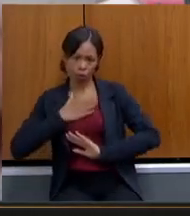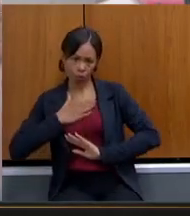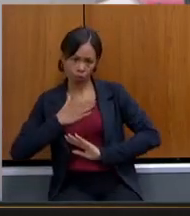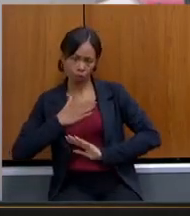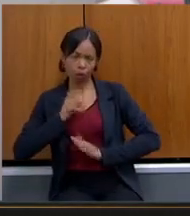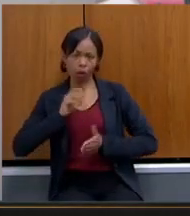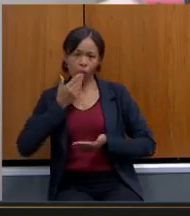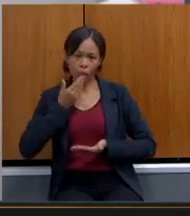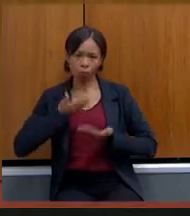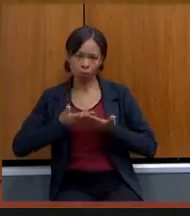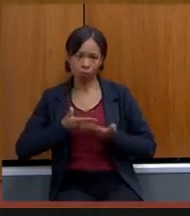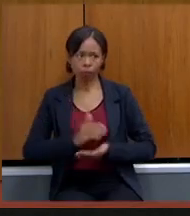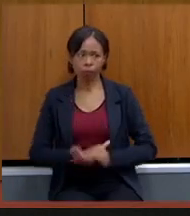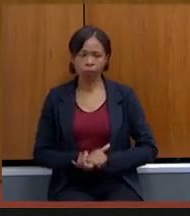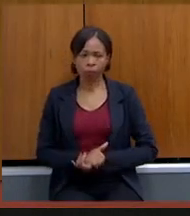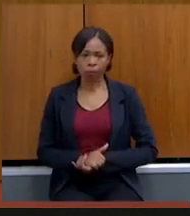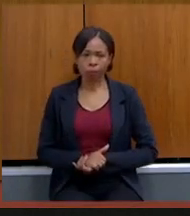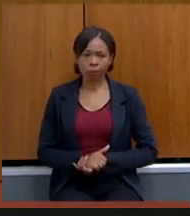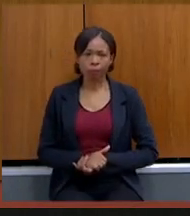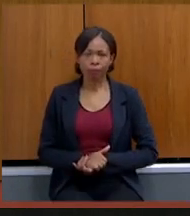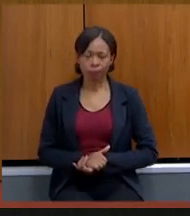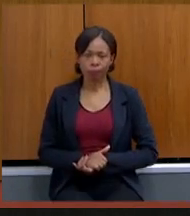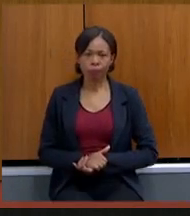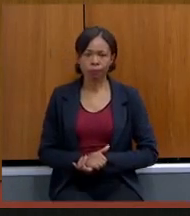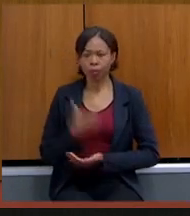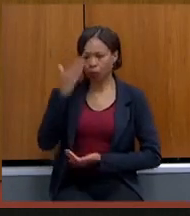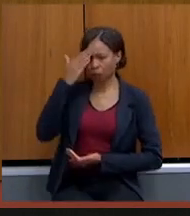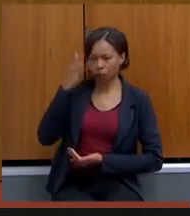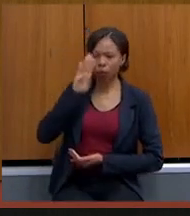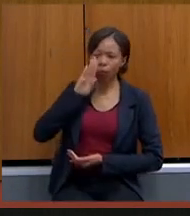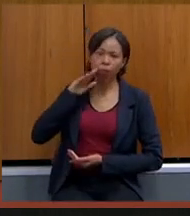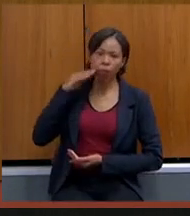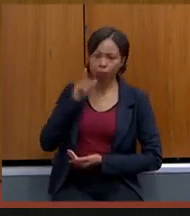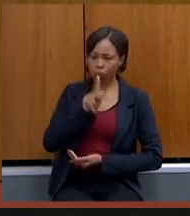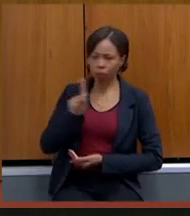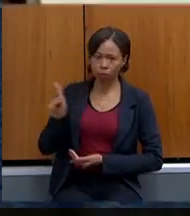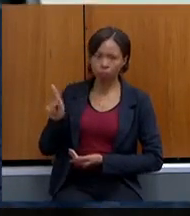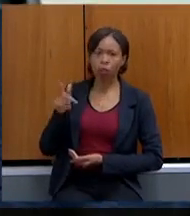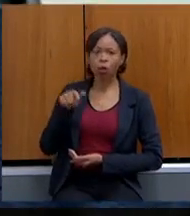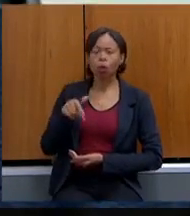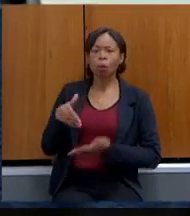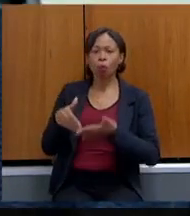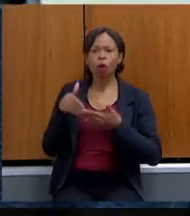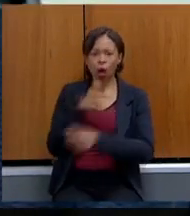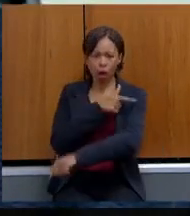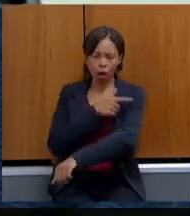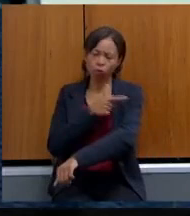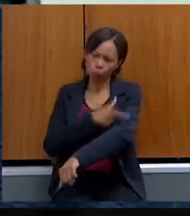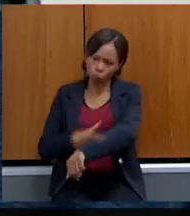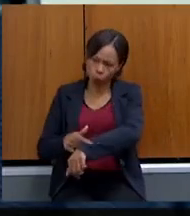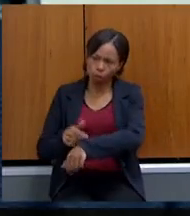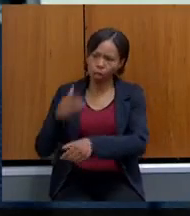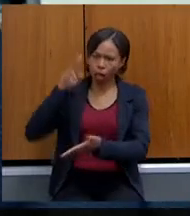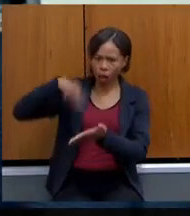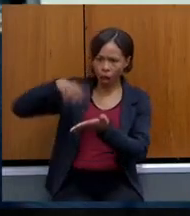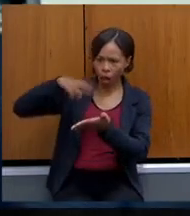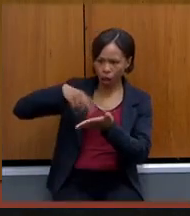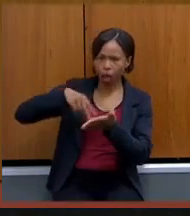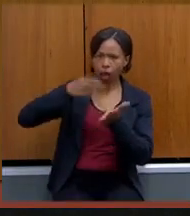autoria Obrigado Presidente eu gostaria de dizer essa gentileza de erro requerimento